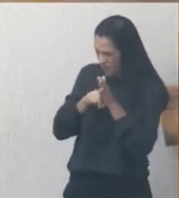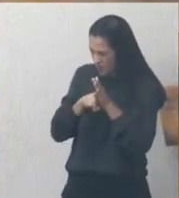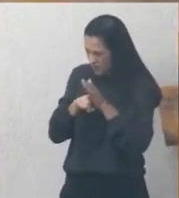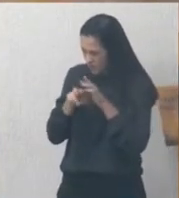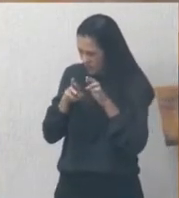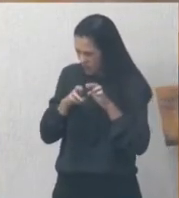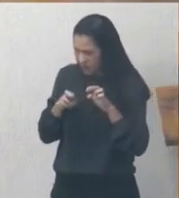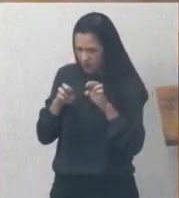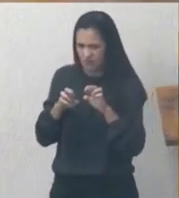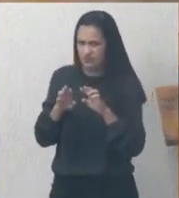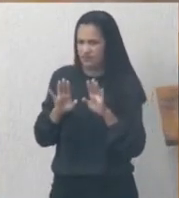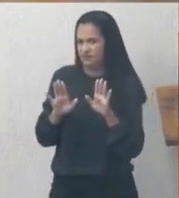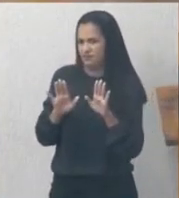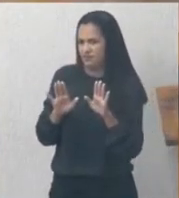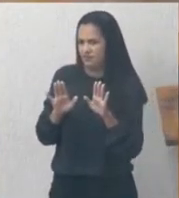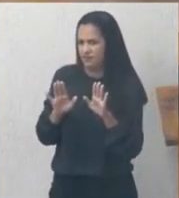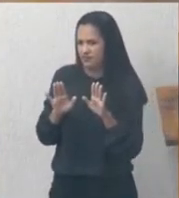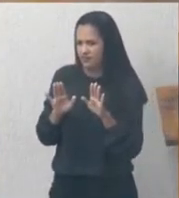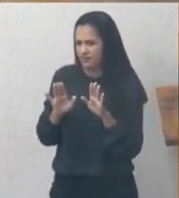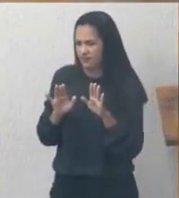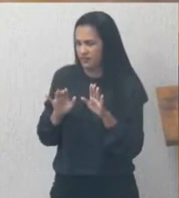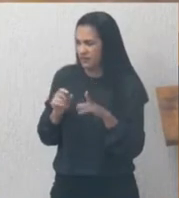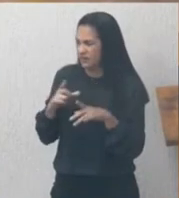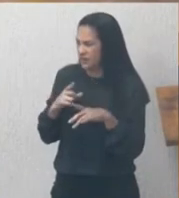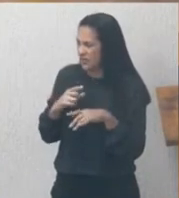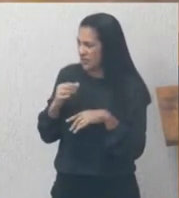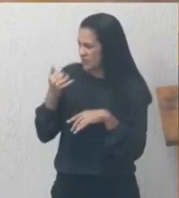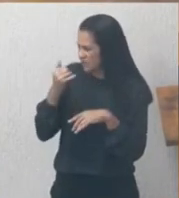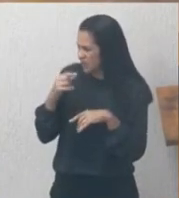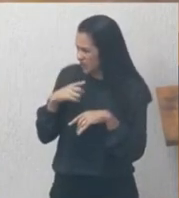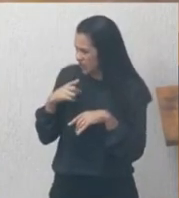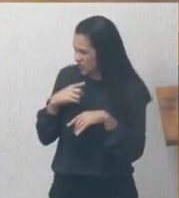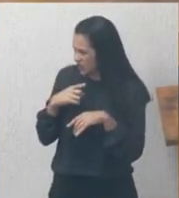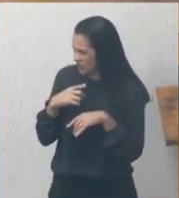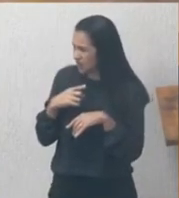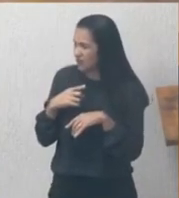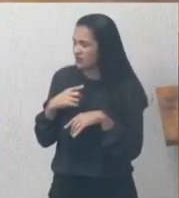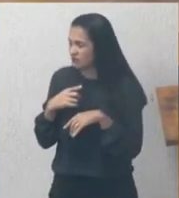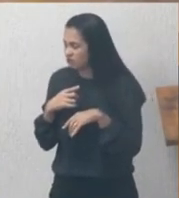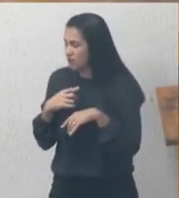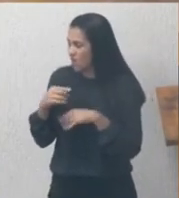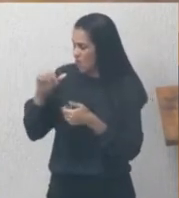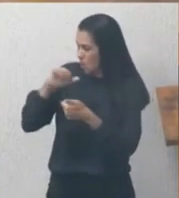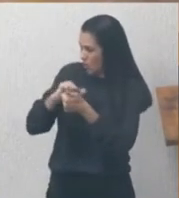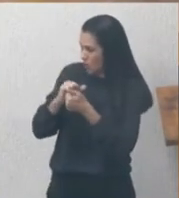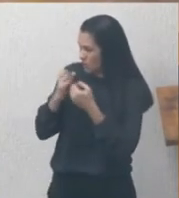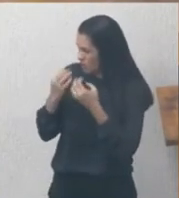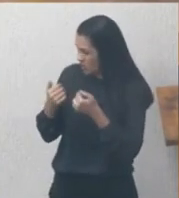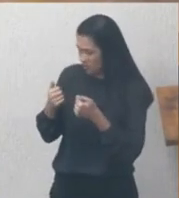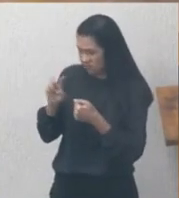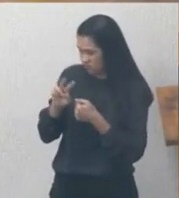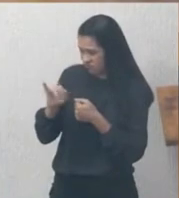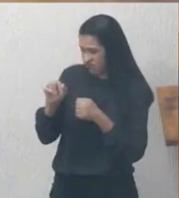Mas você só precisa de uma foto Você tem celular tem de boa qualidade sim al ele vai lá e bate a foto